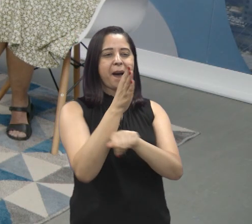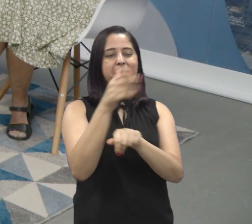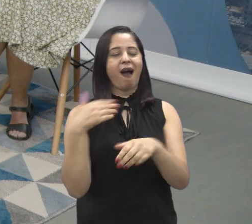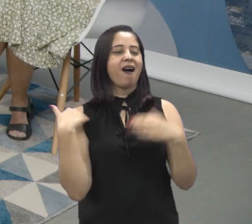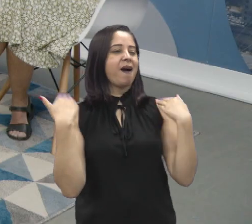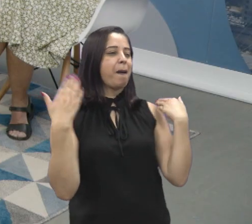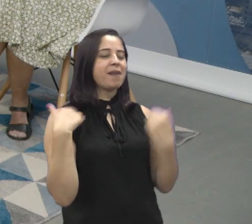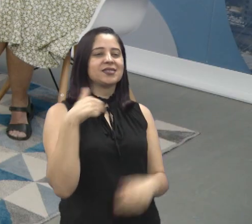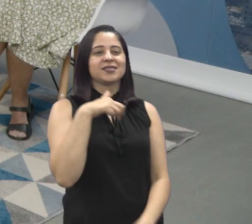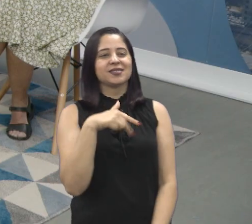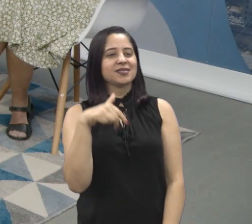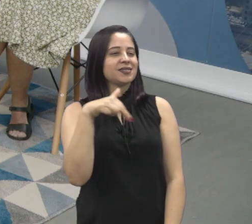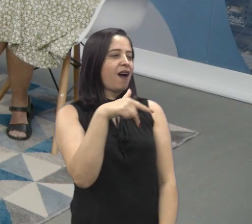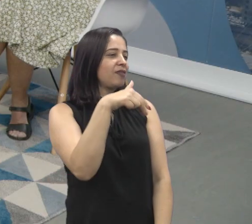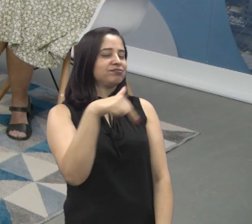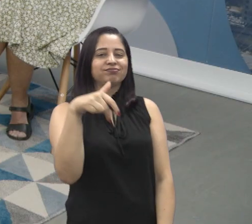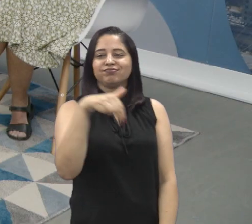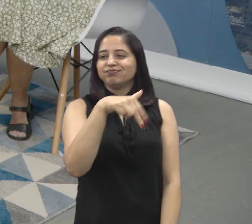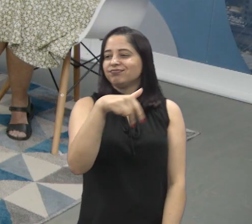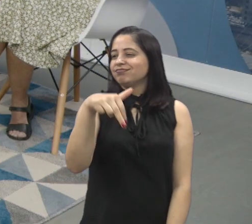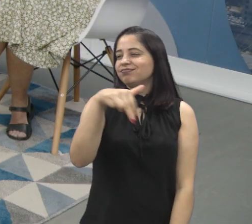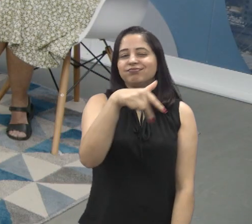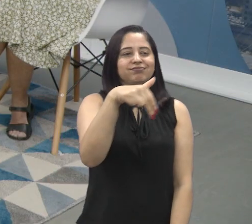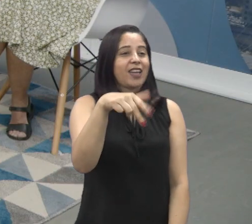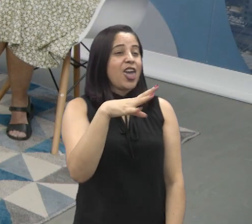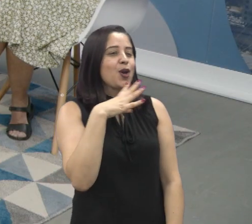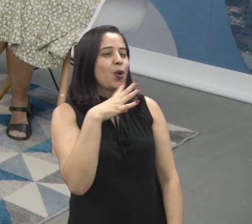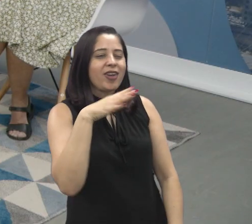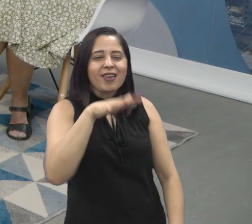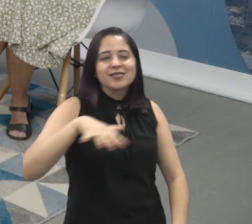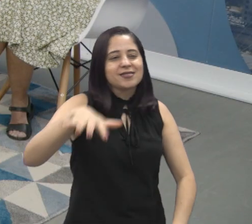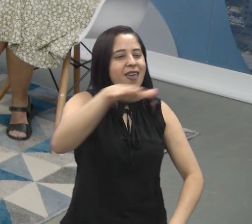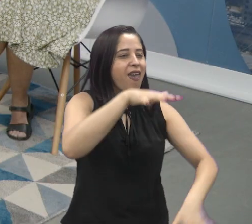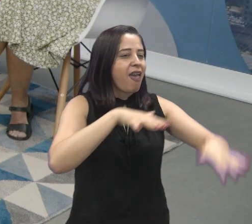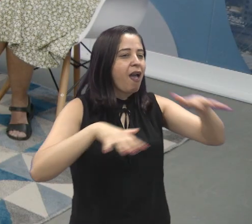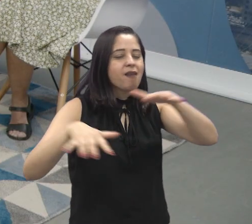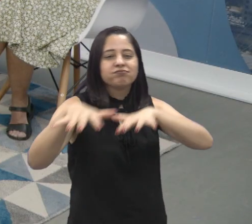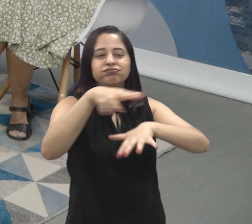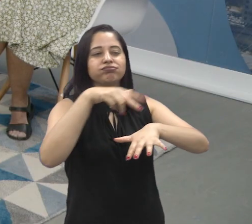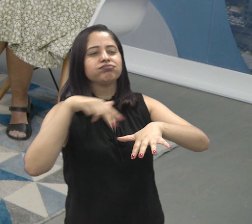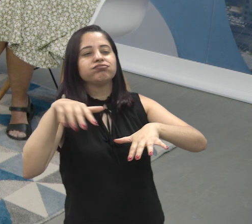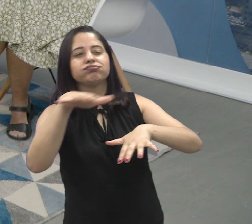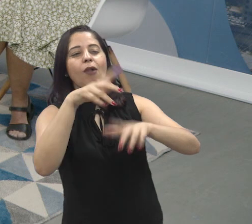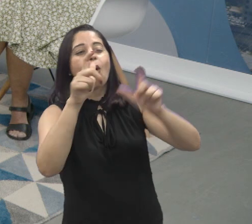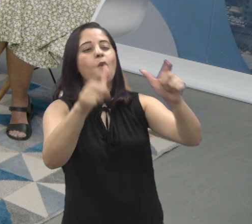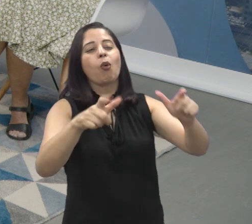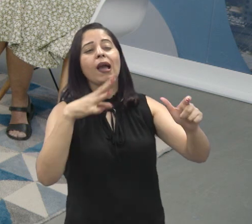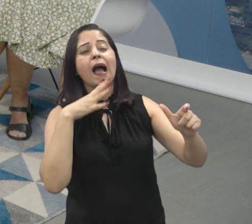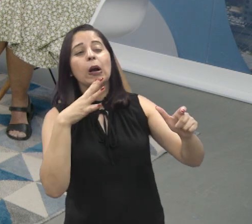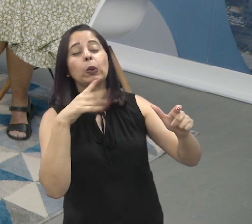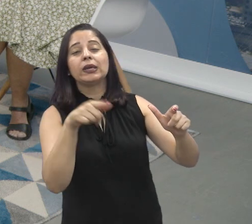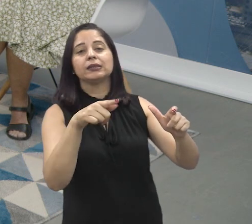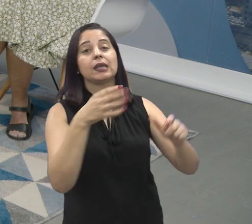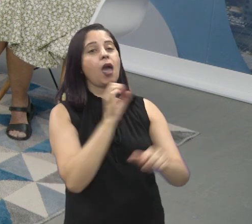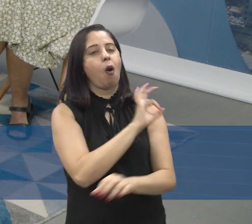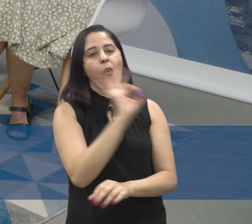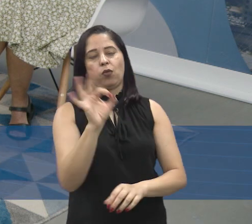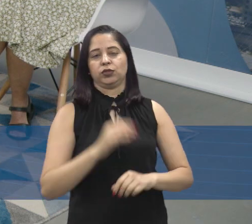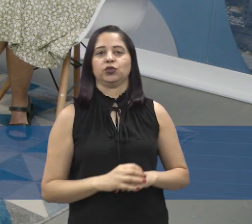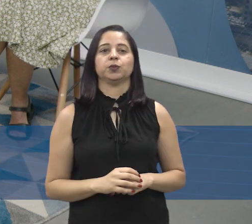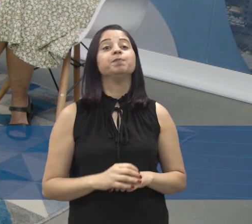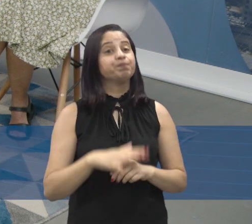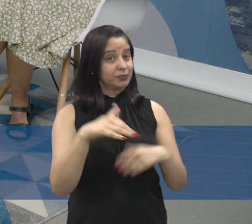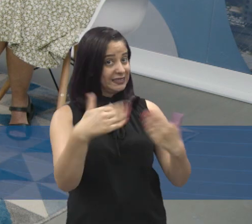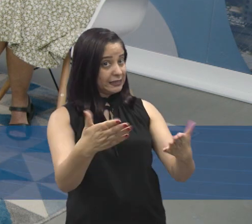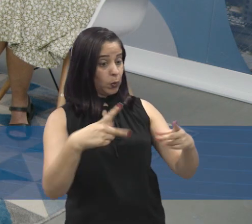diferente, sair ali da bolha, sair da casinha, é muito interessante, né. Aline, a gente fala, né, São José dos Campos, a